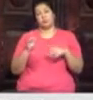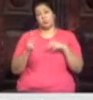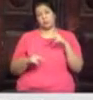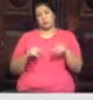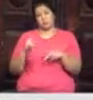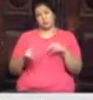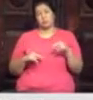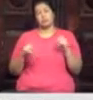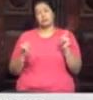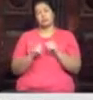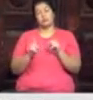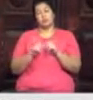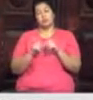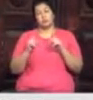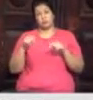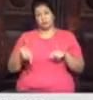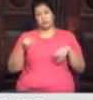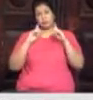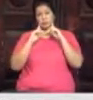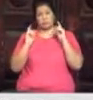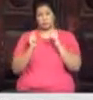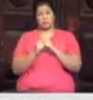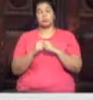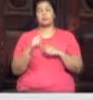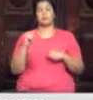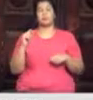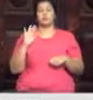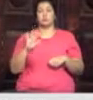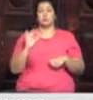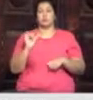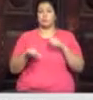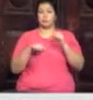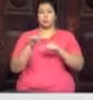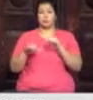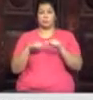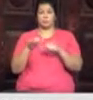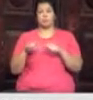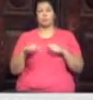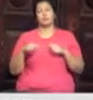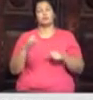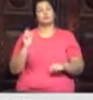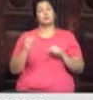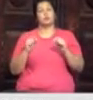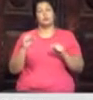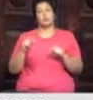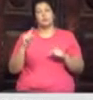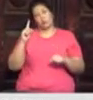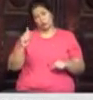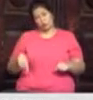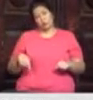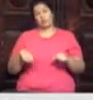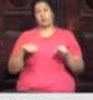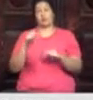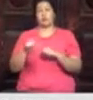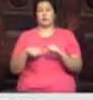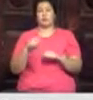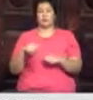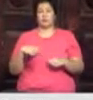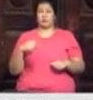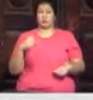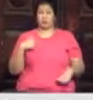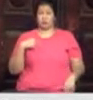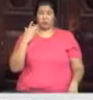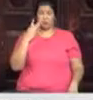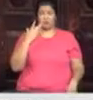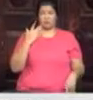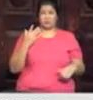mas ainda assim, alguma mudança na estrutura governamental aconteceu. Entre elas, esta mudança que eu considero sui